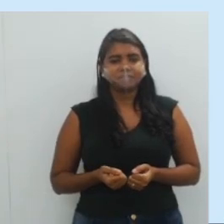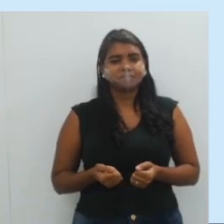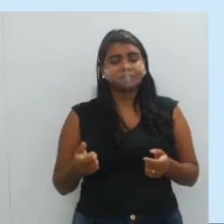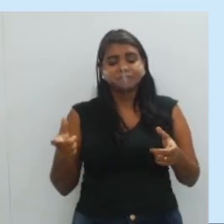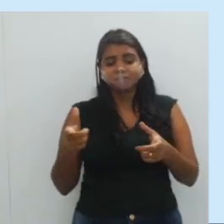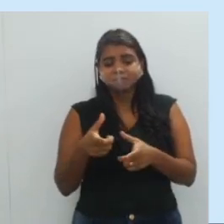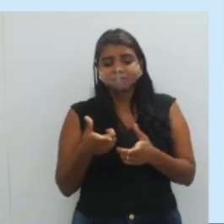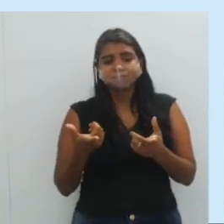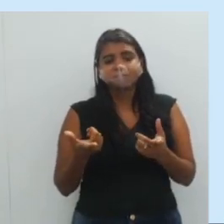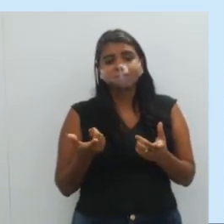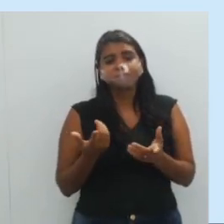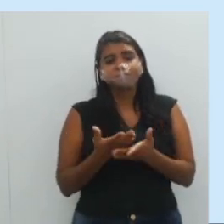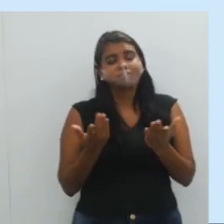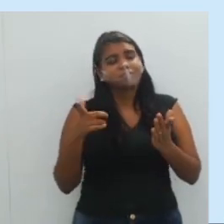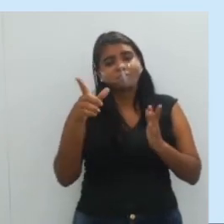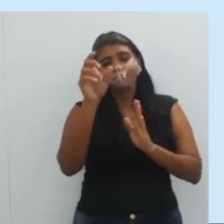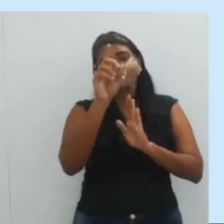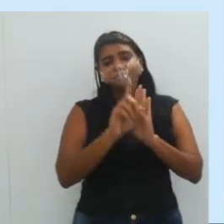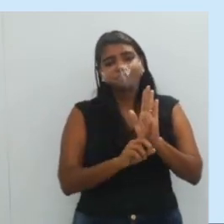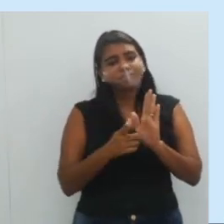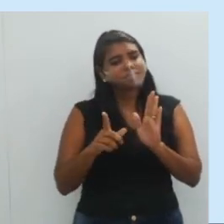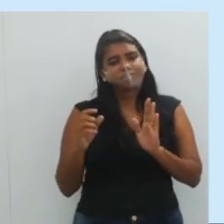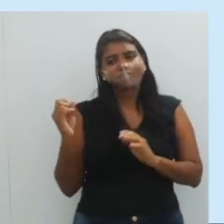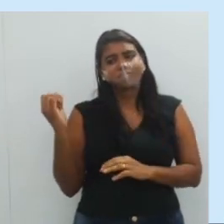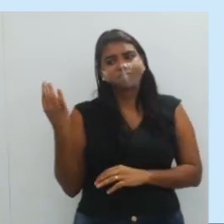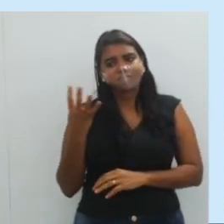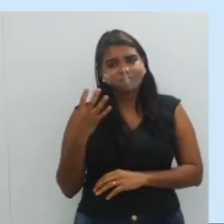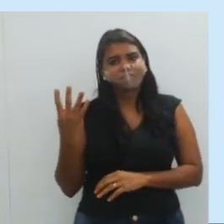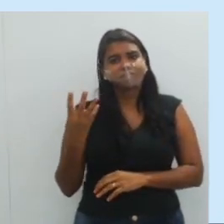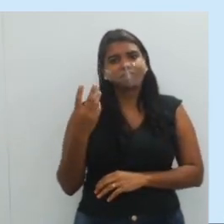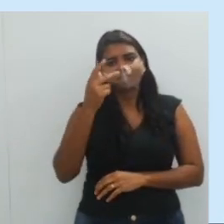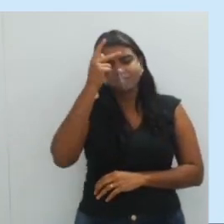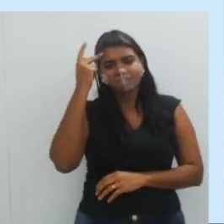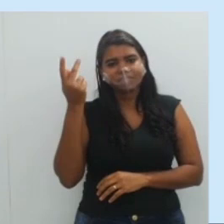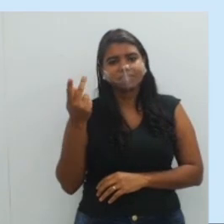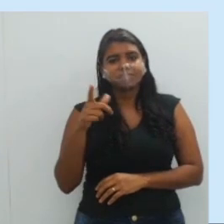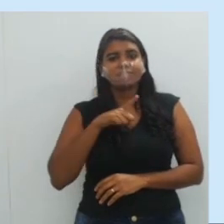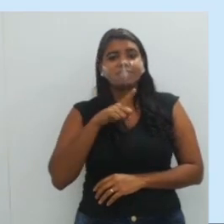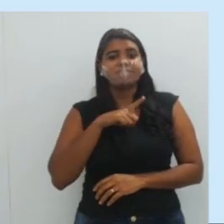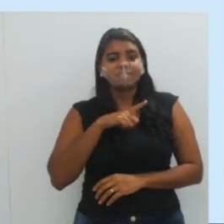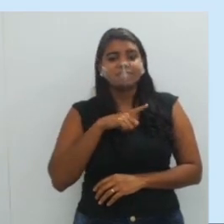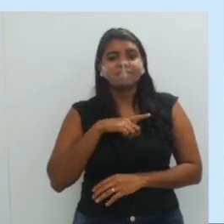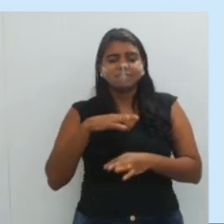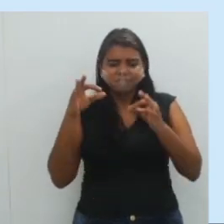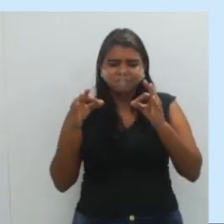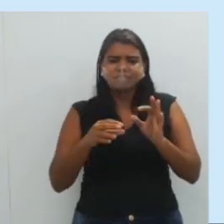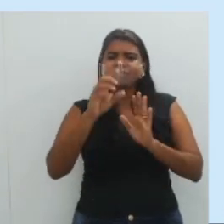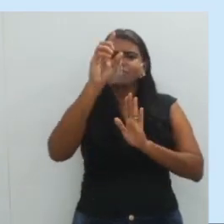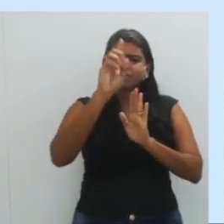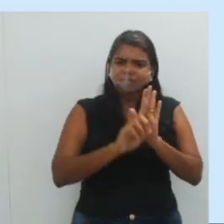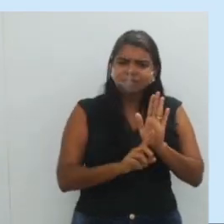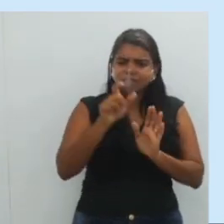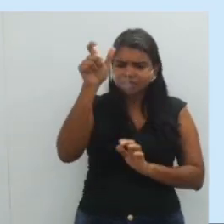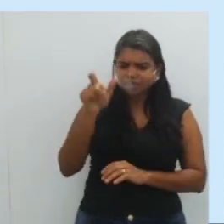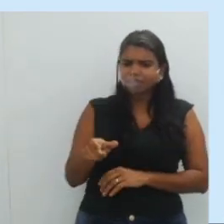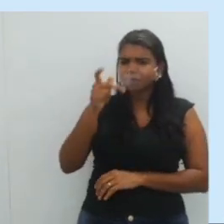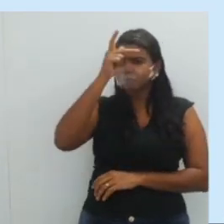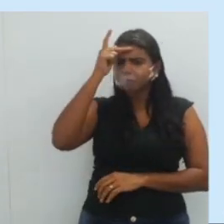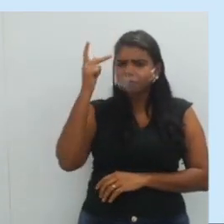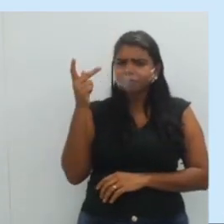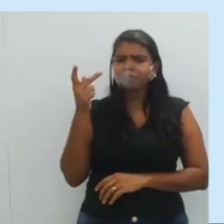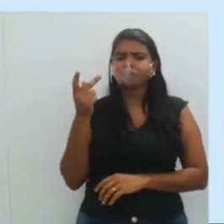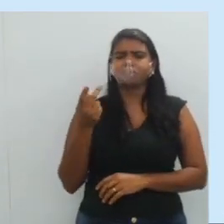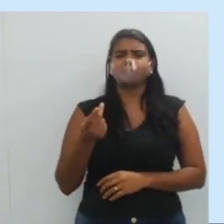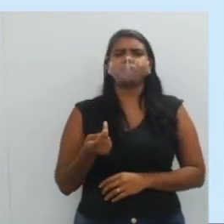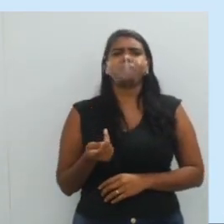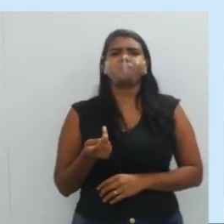é uma minoria, certo? E não a questão da quantidade, é ter o seu direito, certo? O direito, enquanto cidadão, enquanto